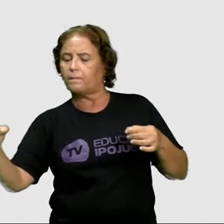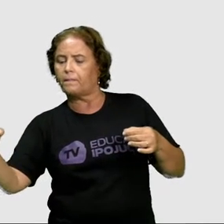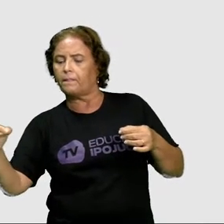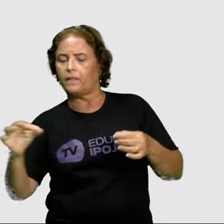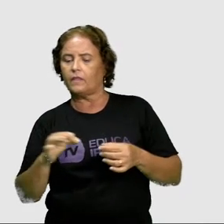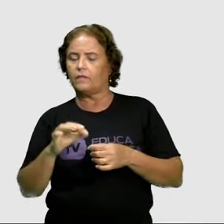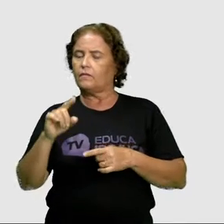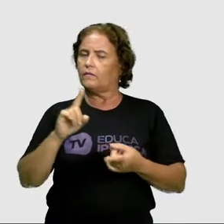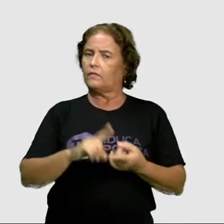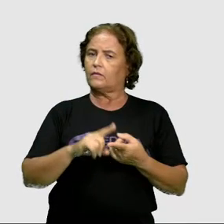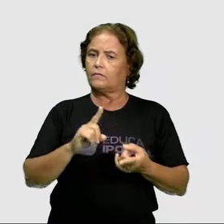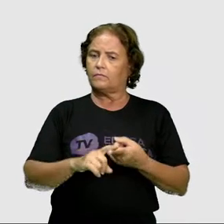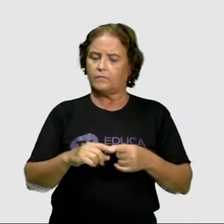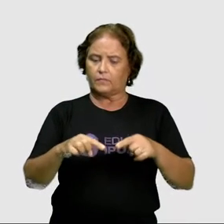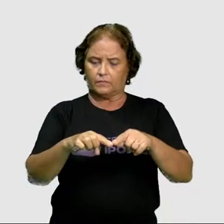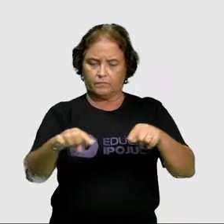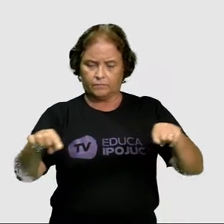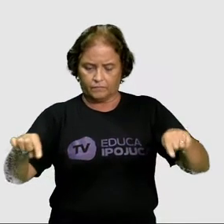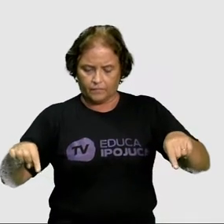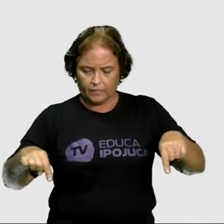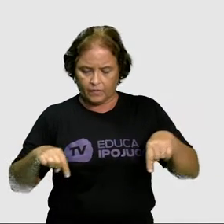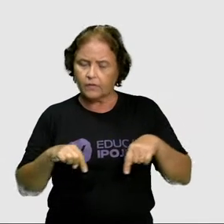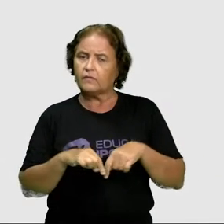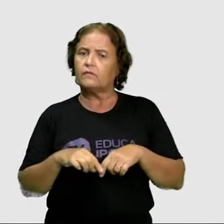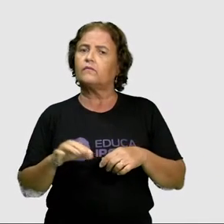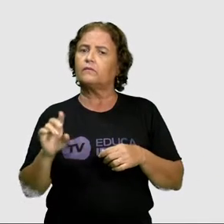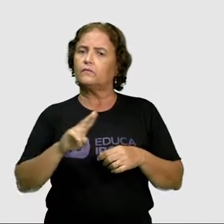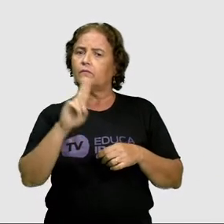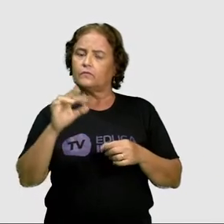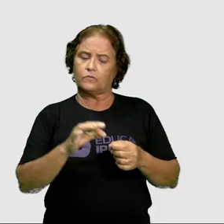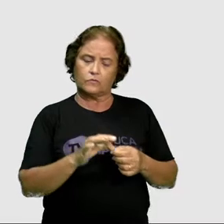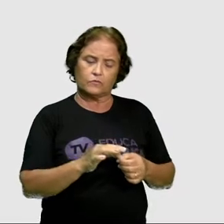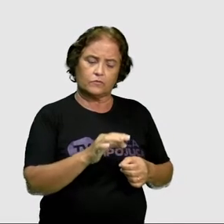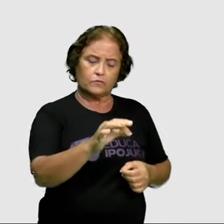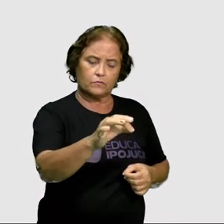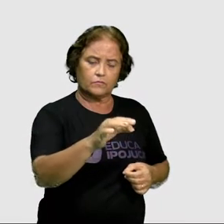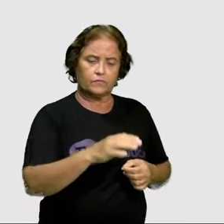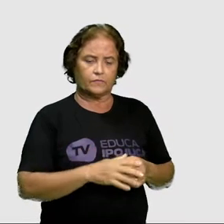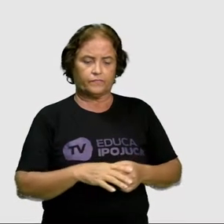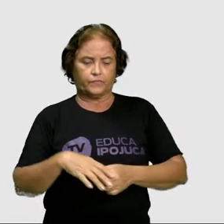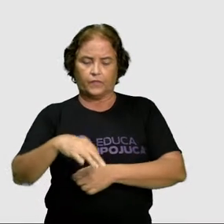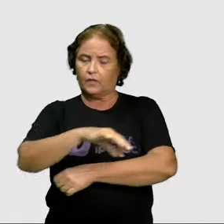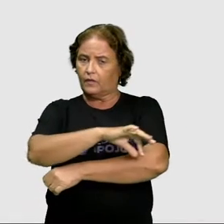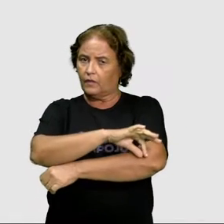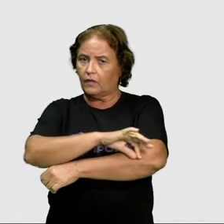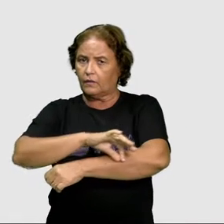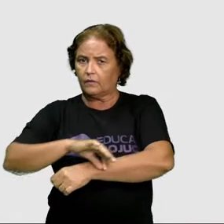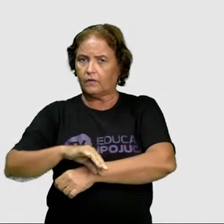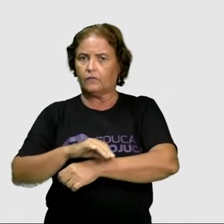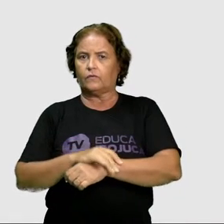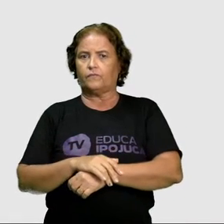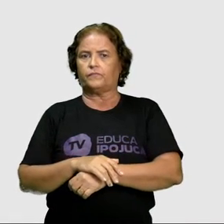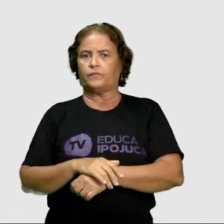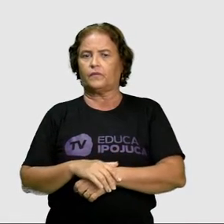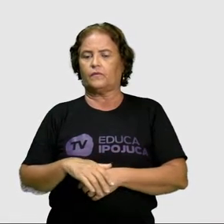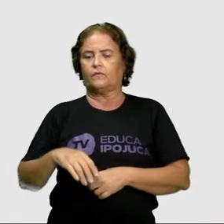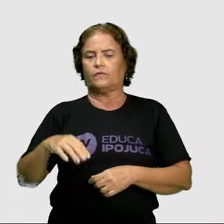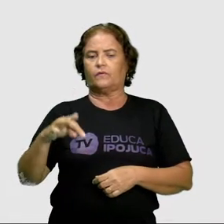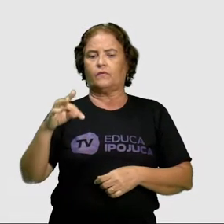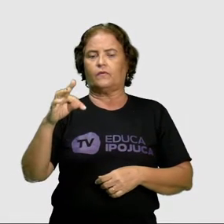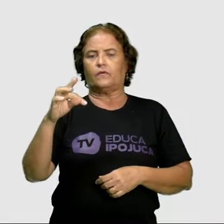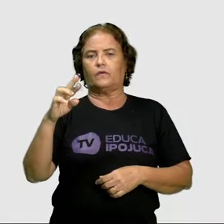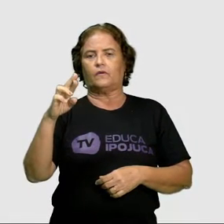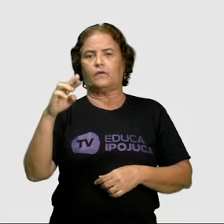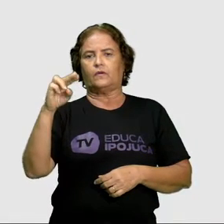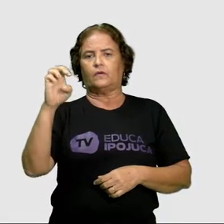sala de aula. Utilizamos a fita métrica também. A régua, tá? A trena. Então,